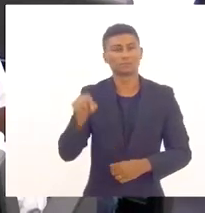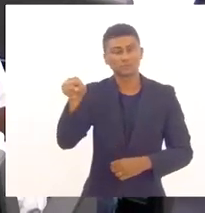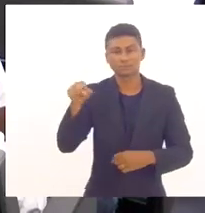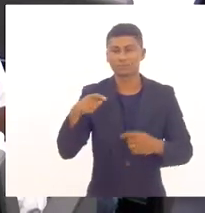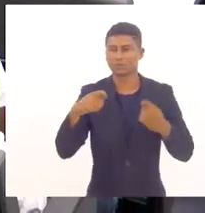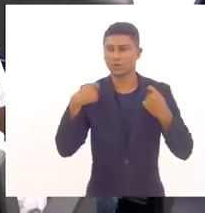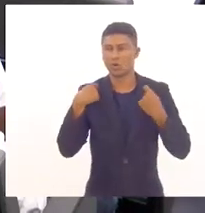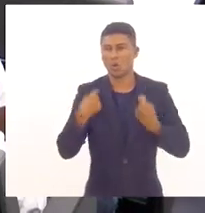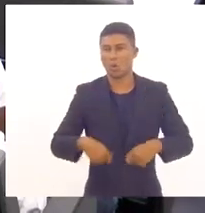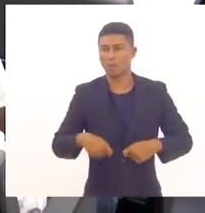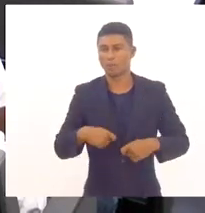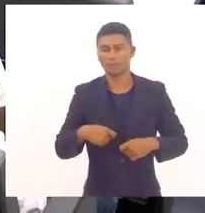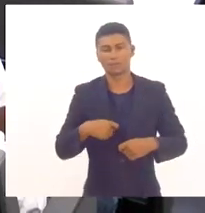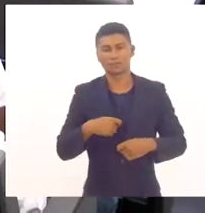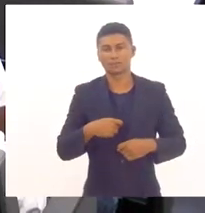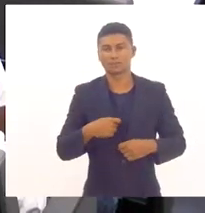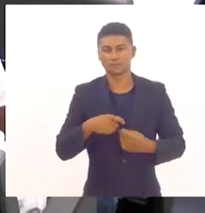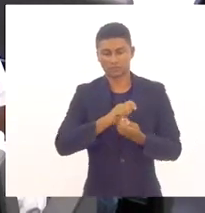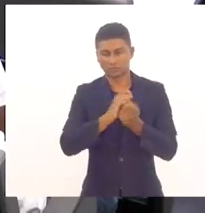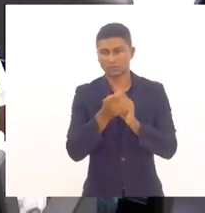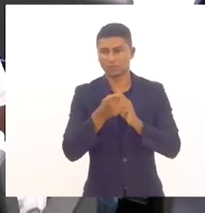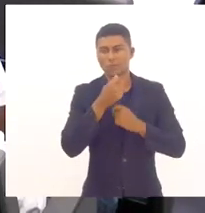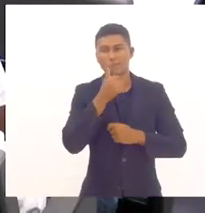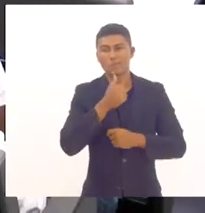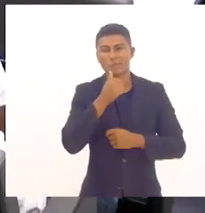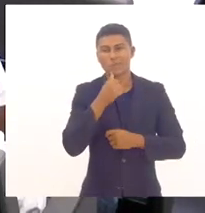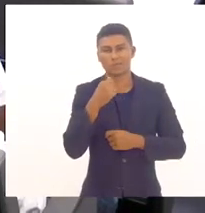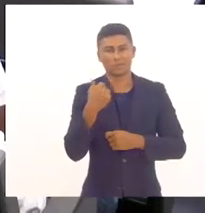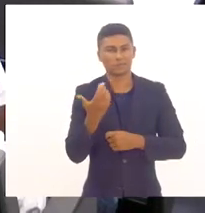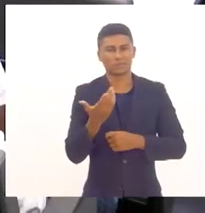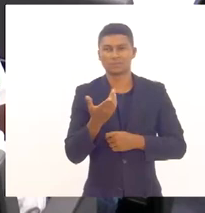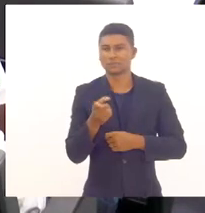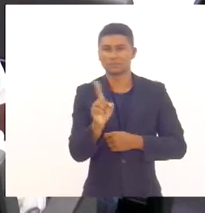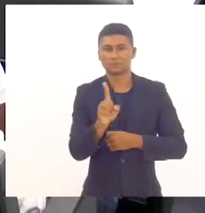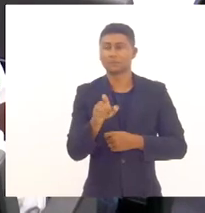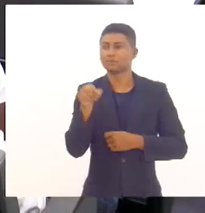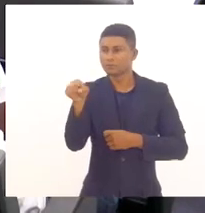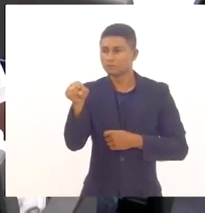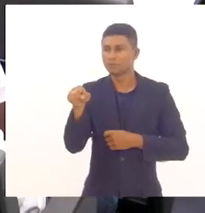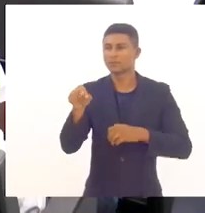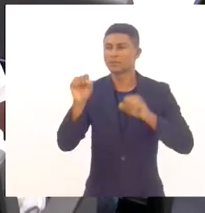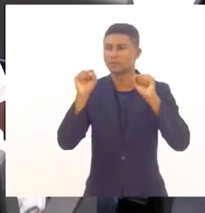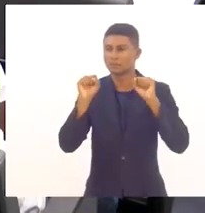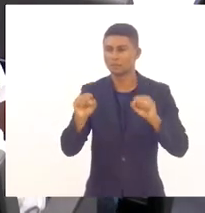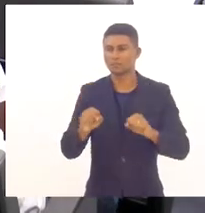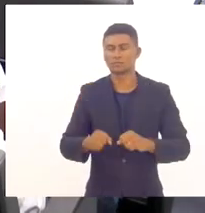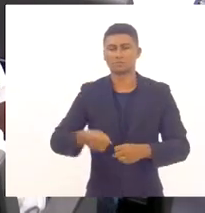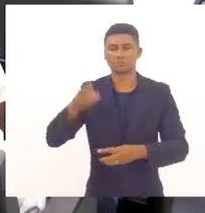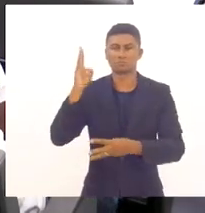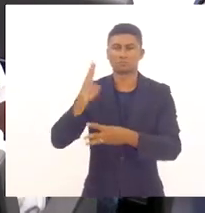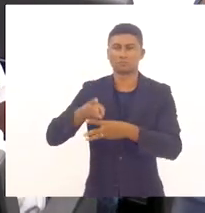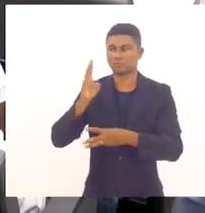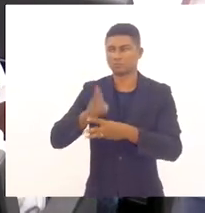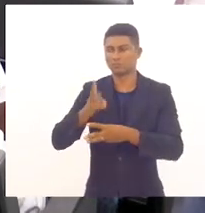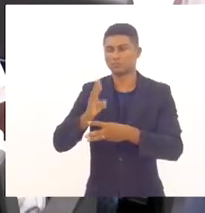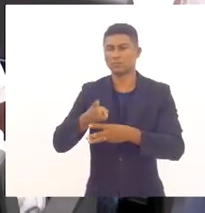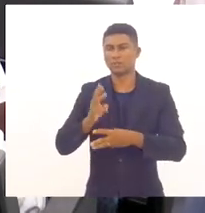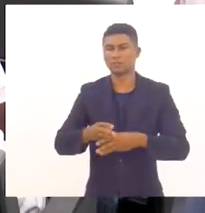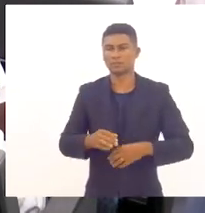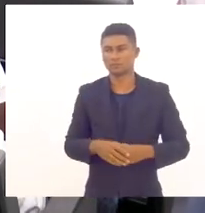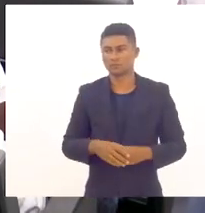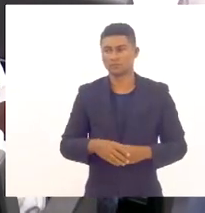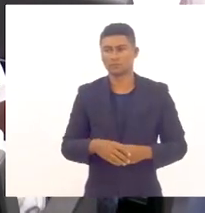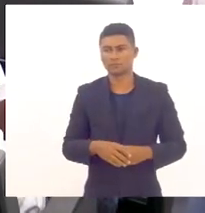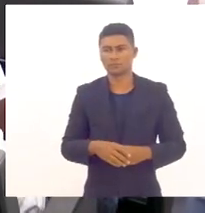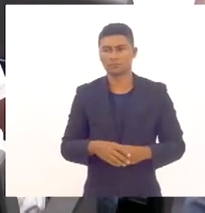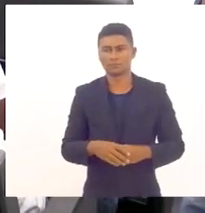roupa de uma mulher nesta encarnação. Você pode se vestir igual um Exu, mas pombagira